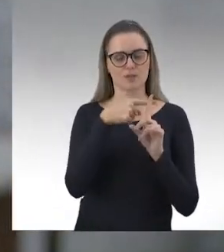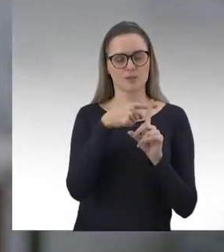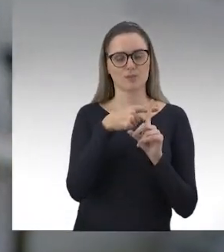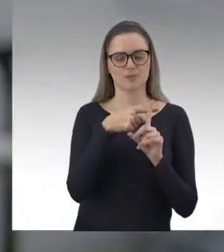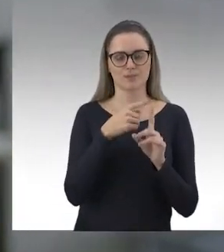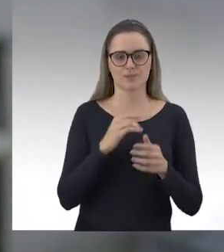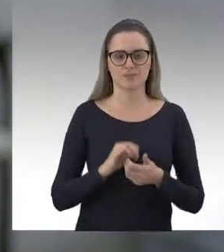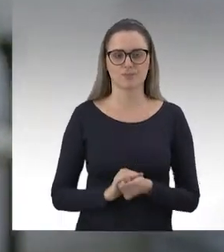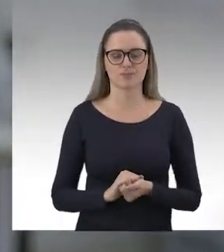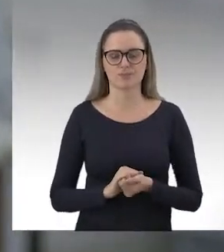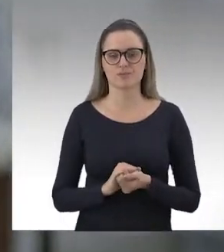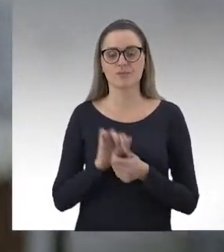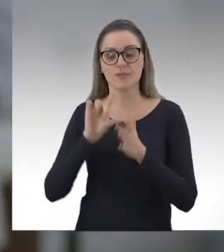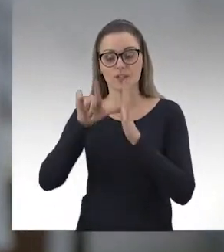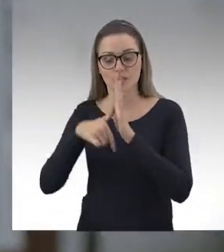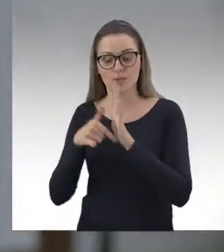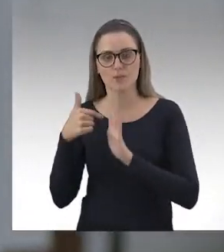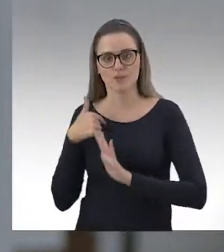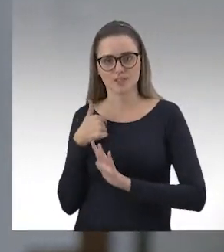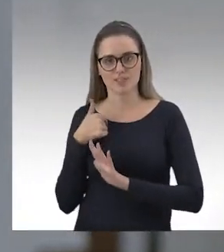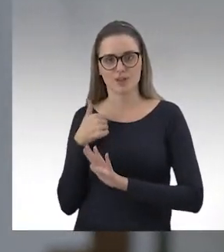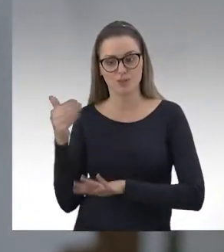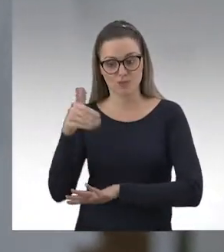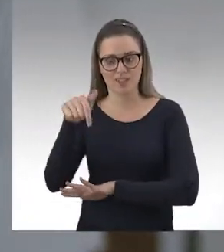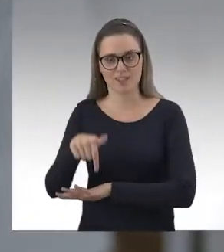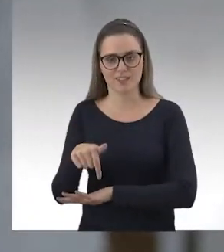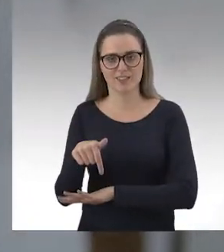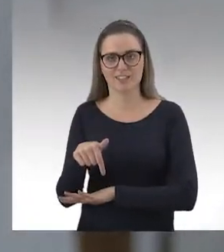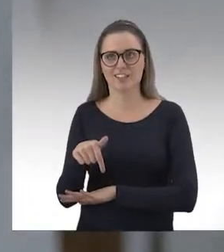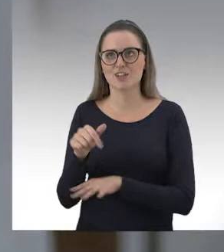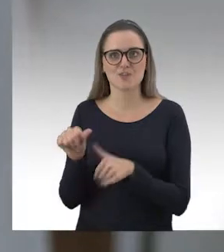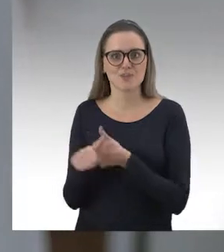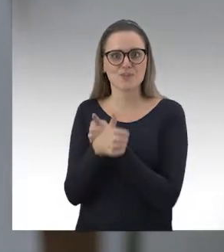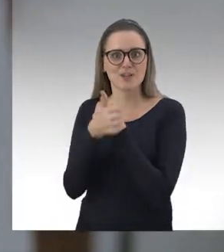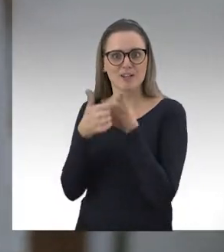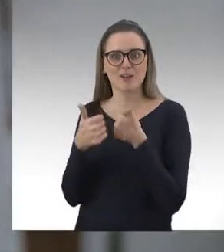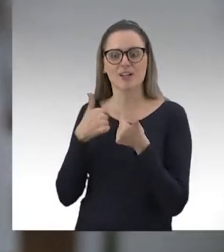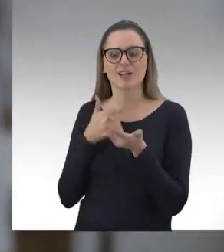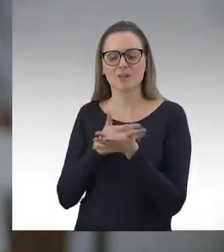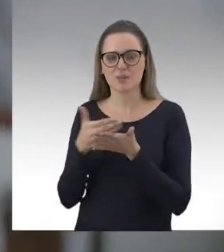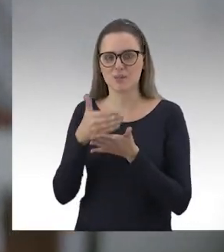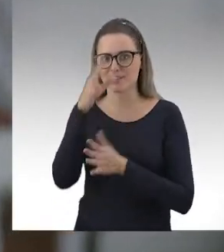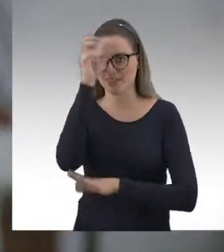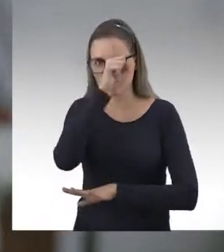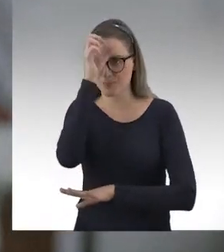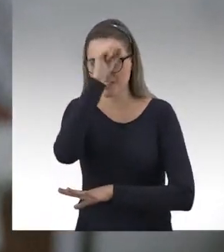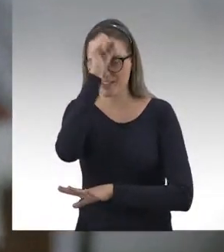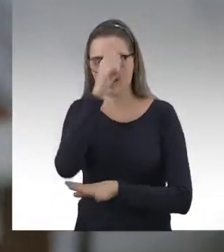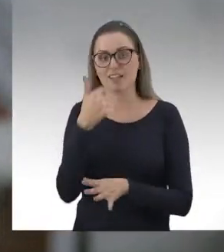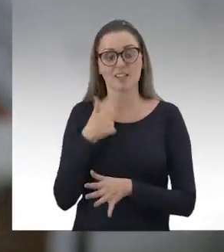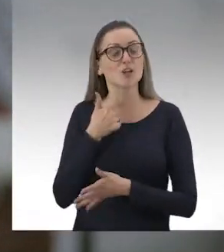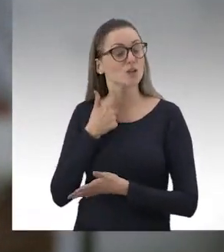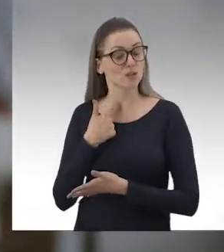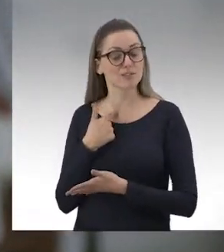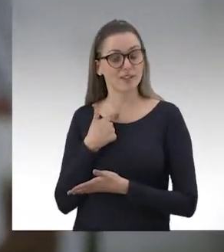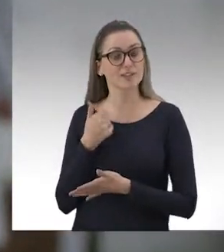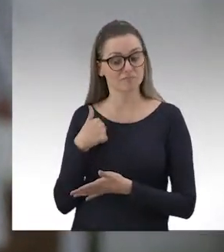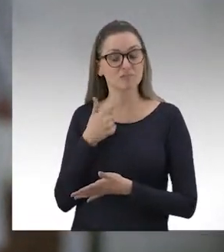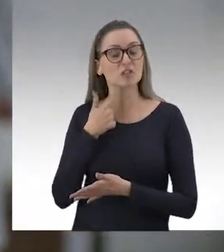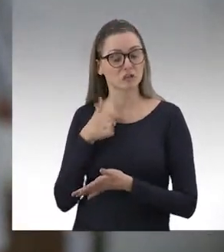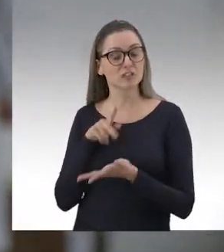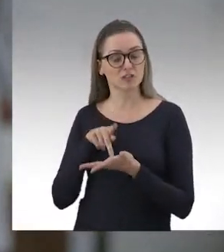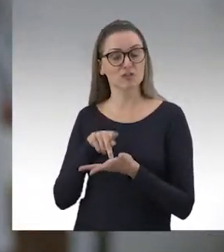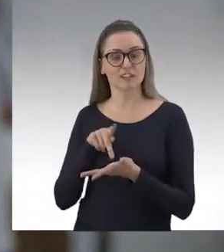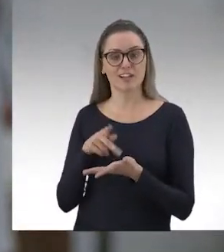certeza. Depois que eu vim para cá, foi bem melhor, comecei a aprender, e gostei de